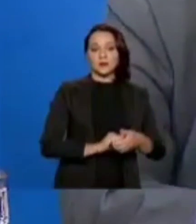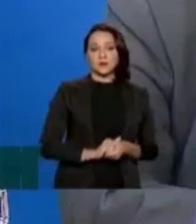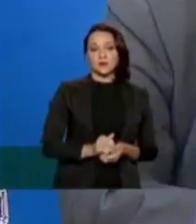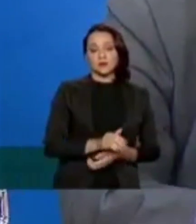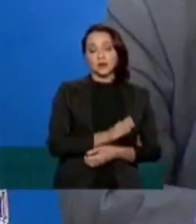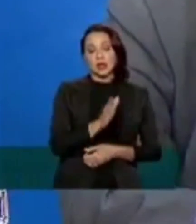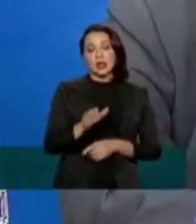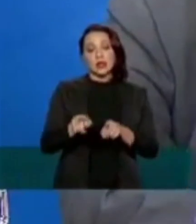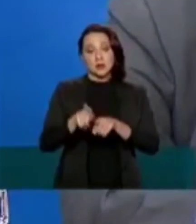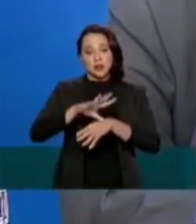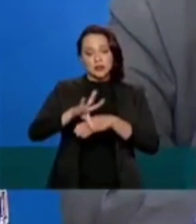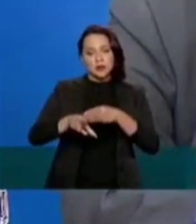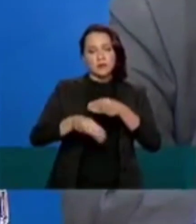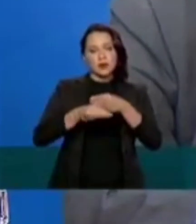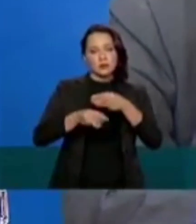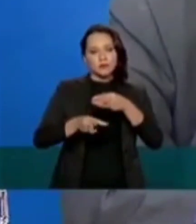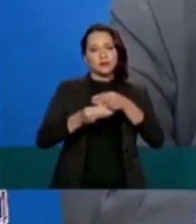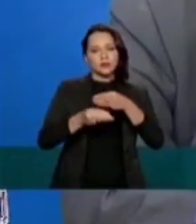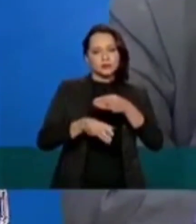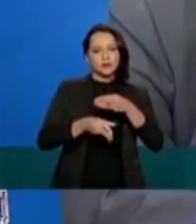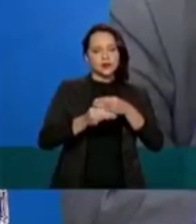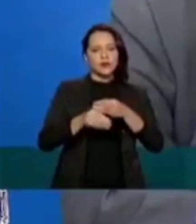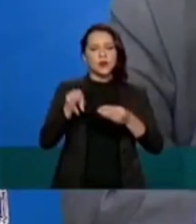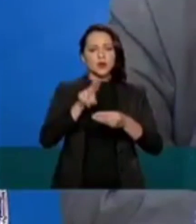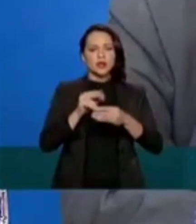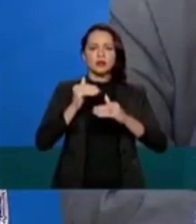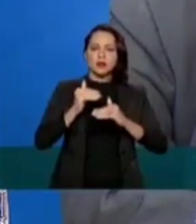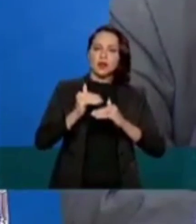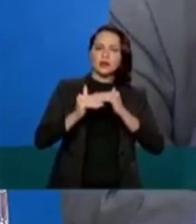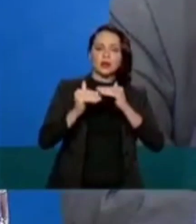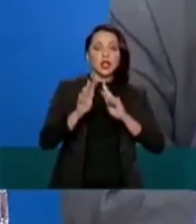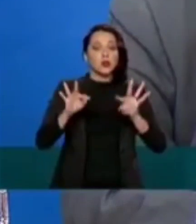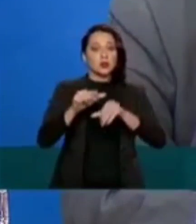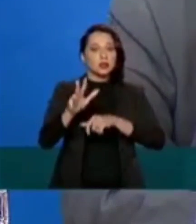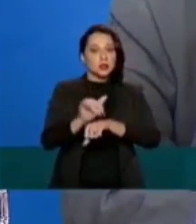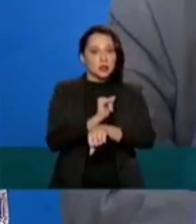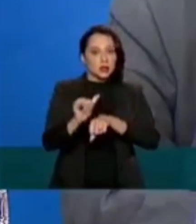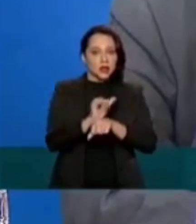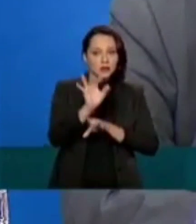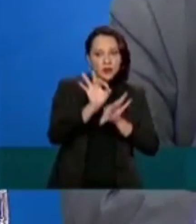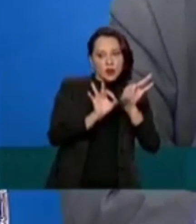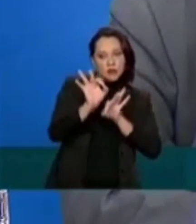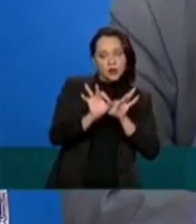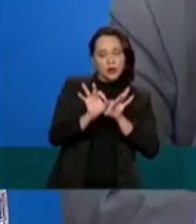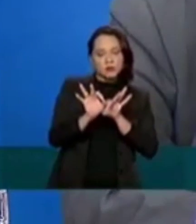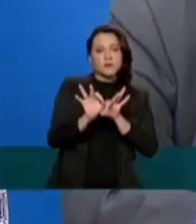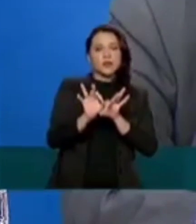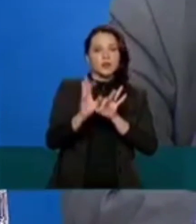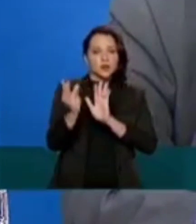e fomos implementando em camadas todas as medidas que foram nos protegendo.